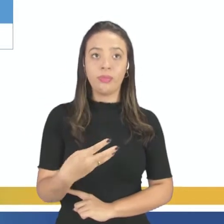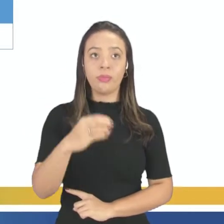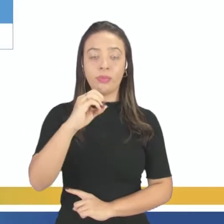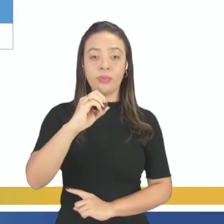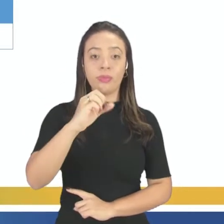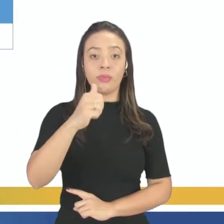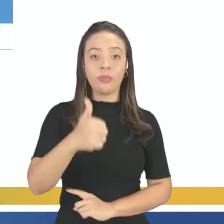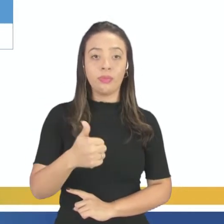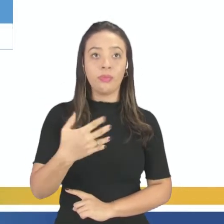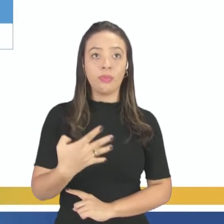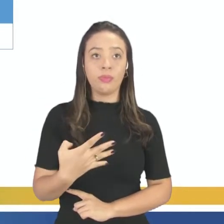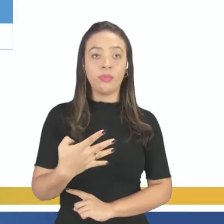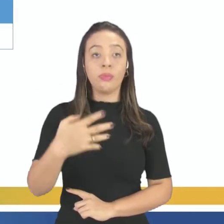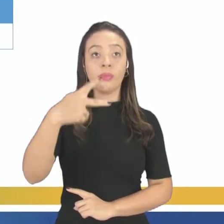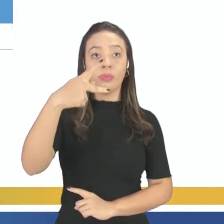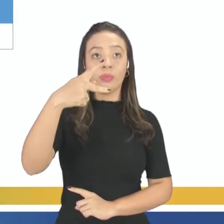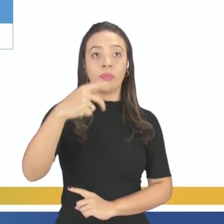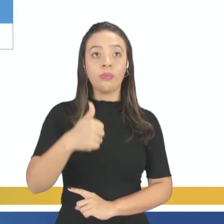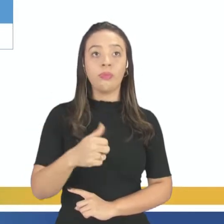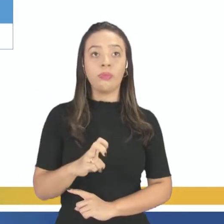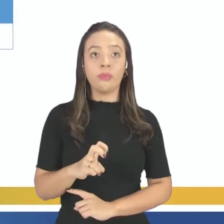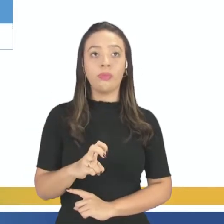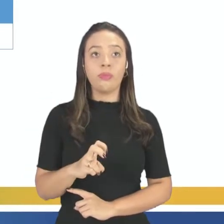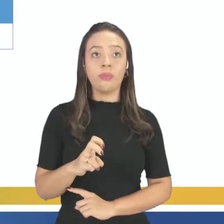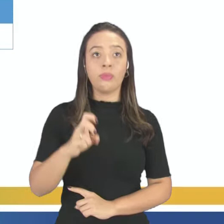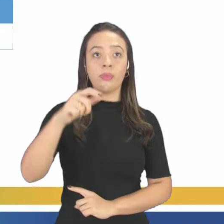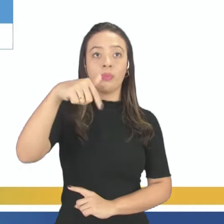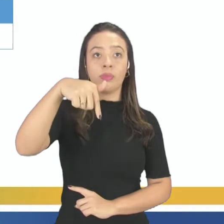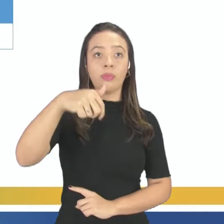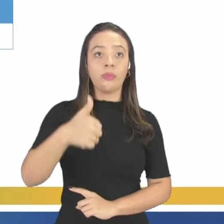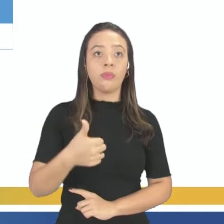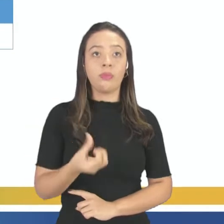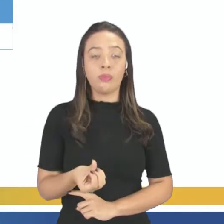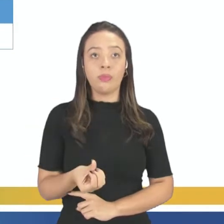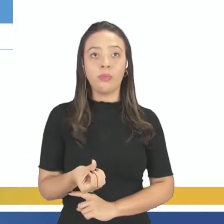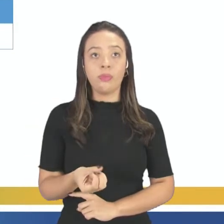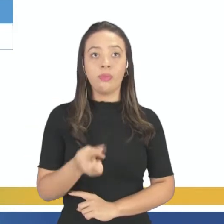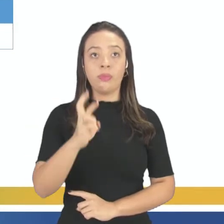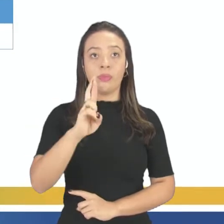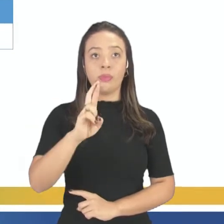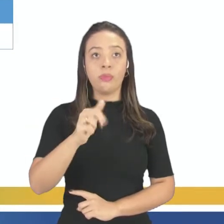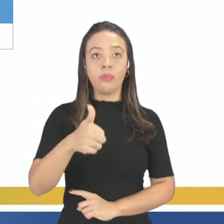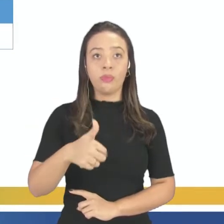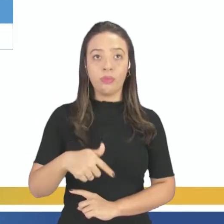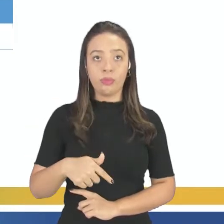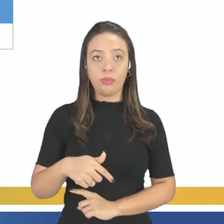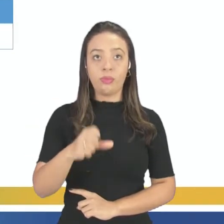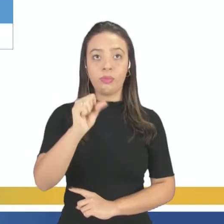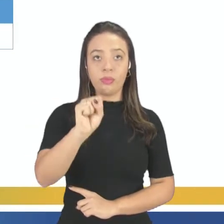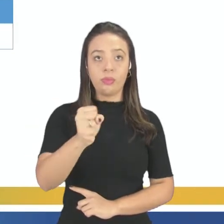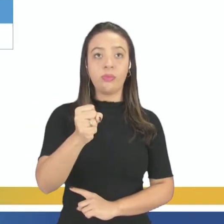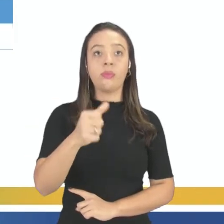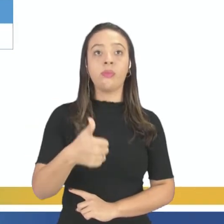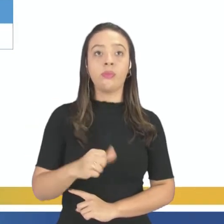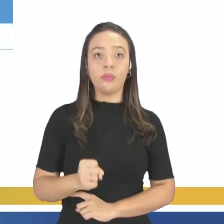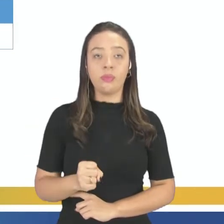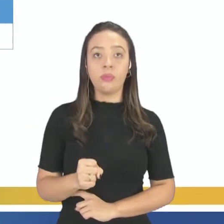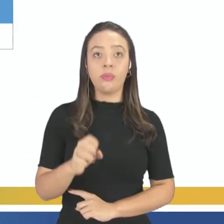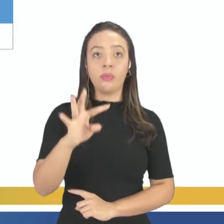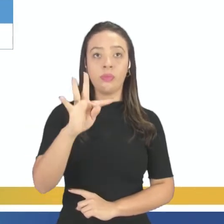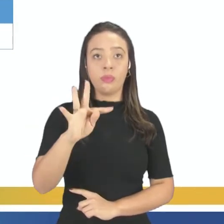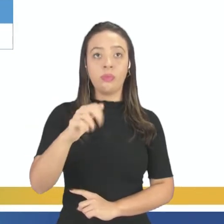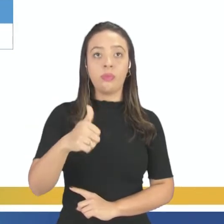O 14, P 15, Q 16, R 17, S